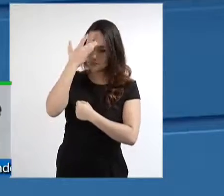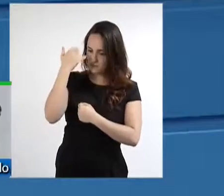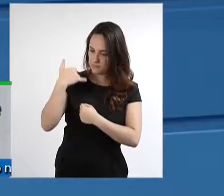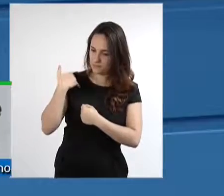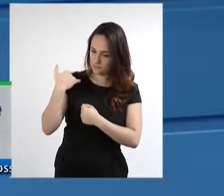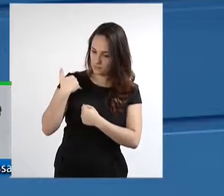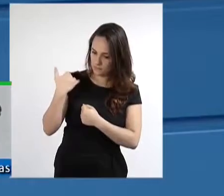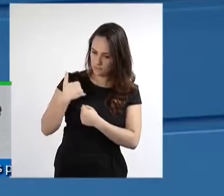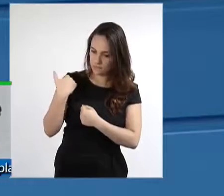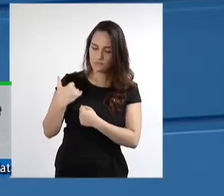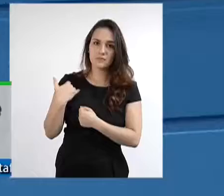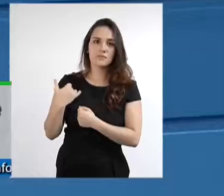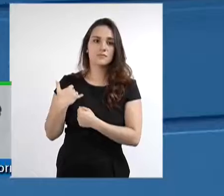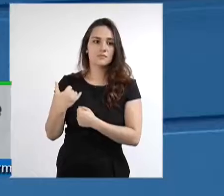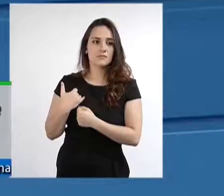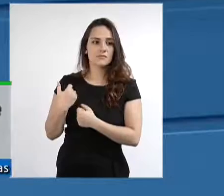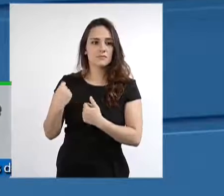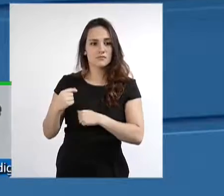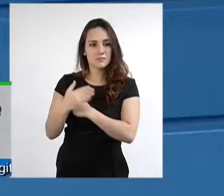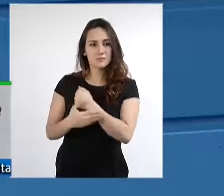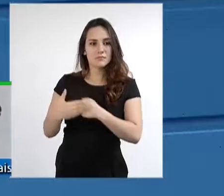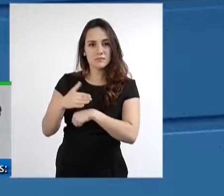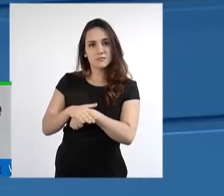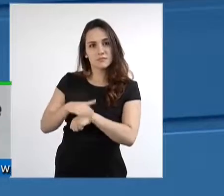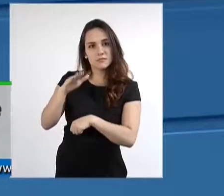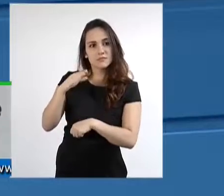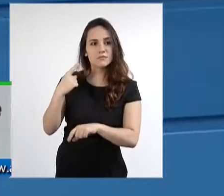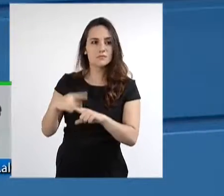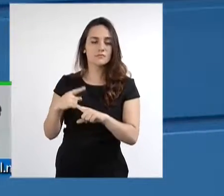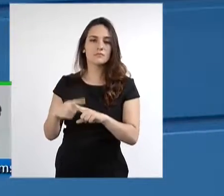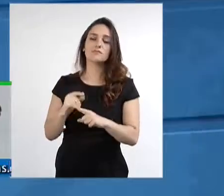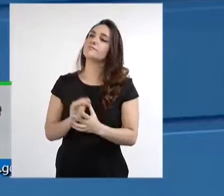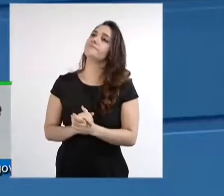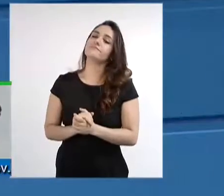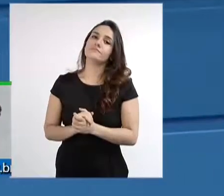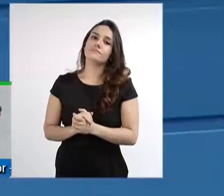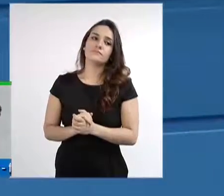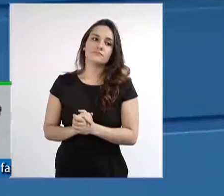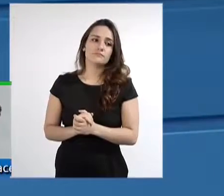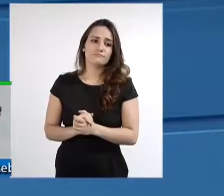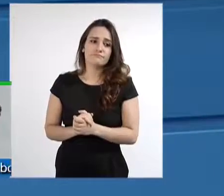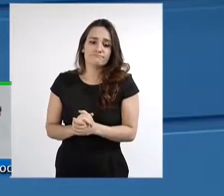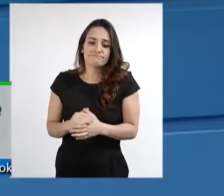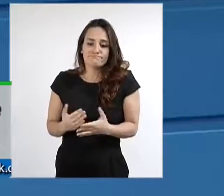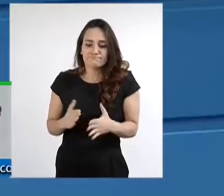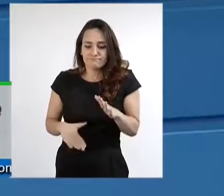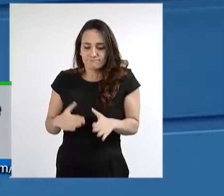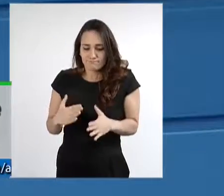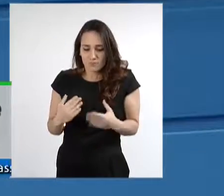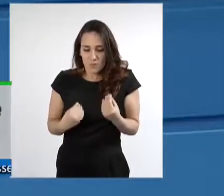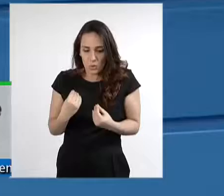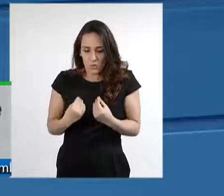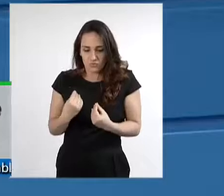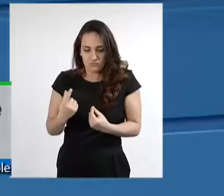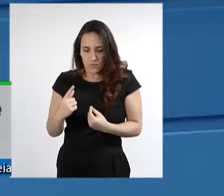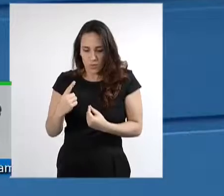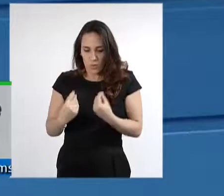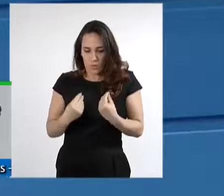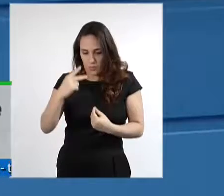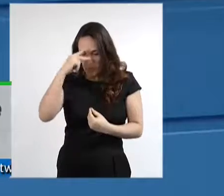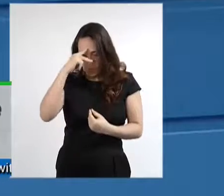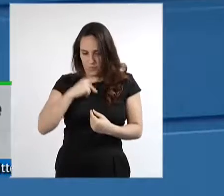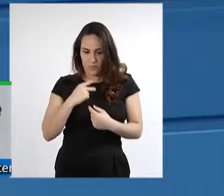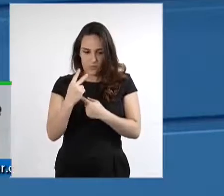tem necessidade de uma proteção maior, que é hipossuficiente, né? E dizer que nós também apresentamos nessa casa